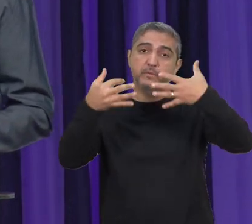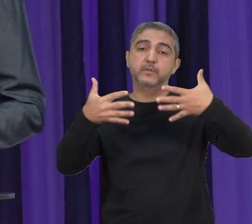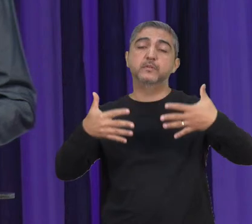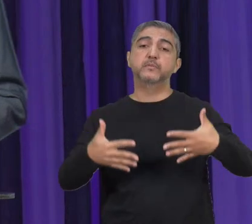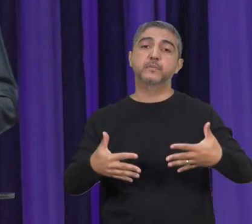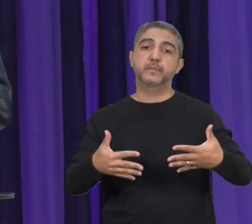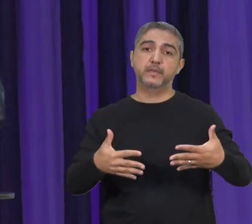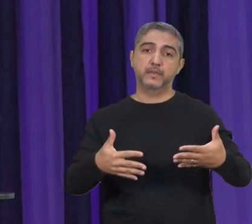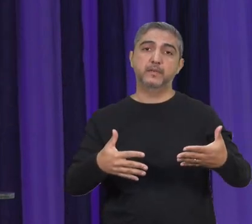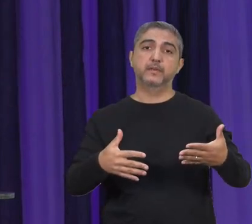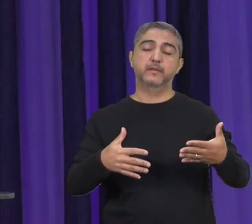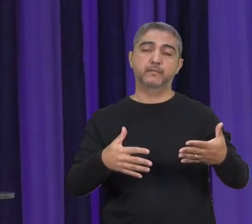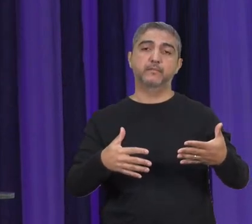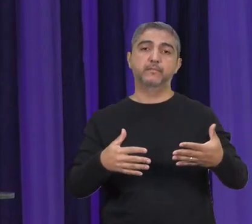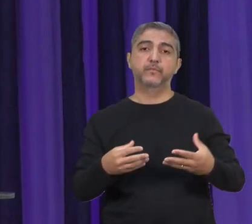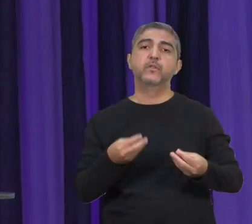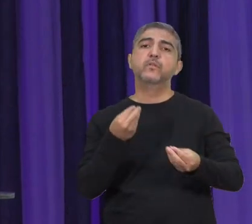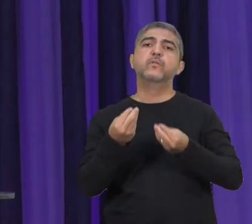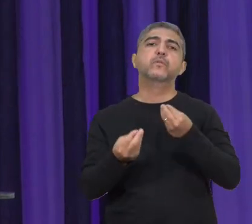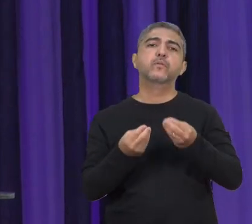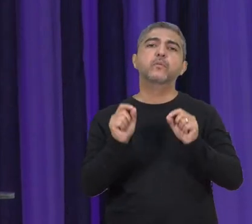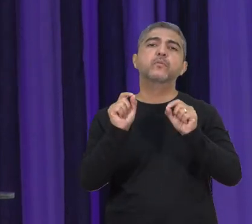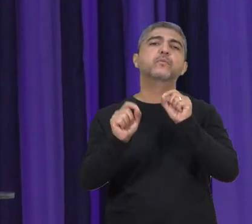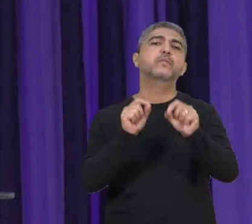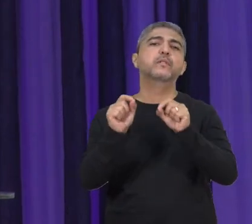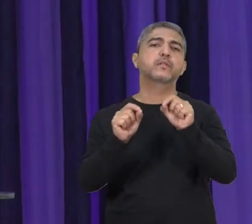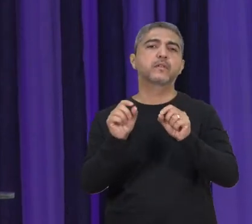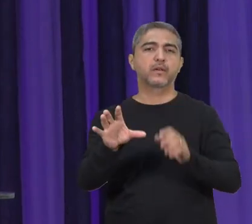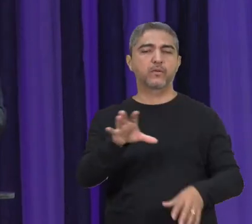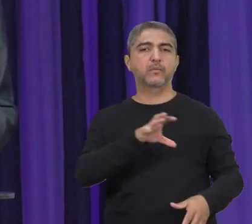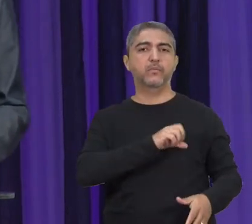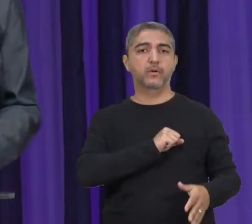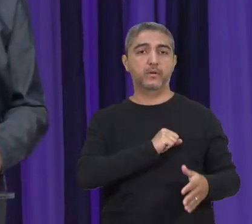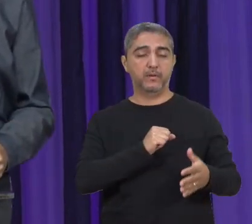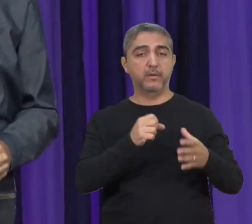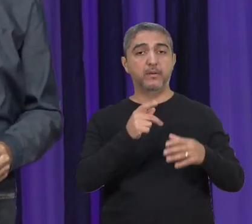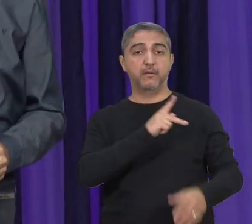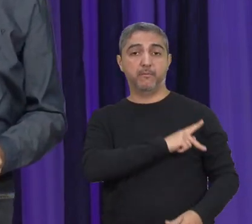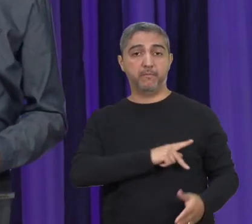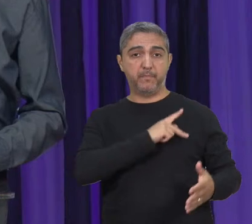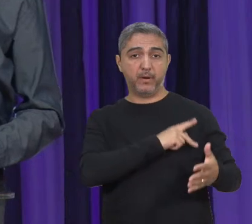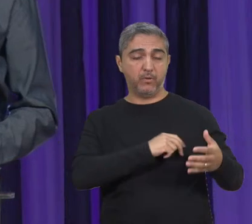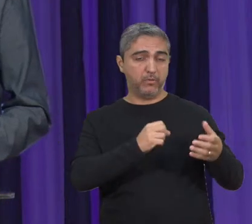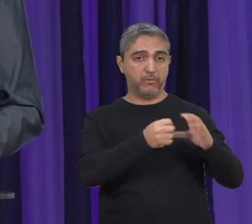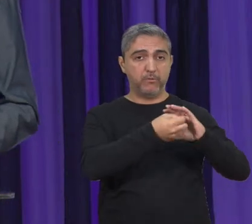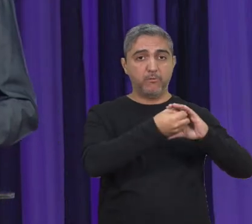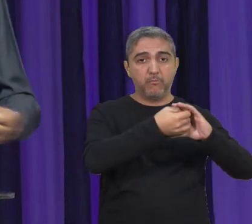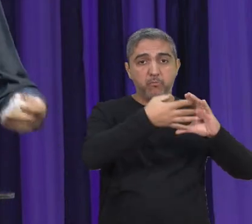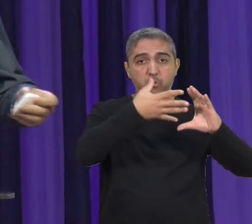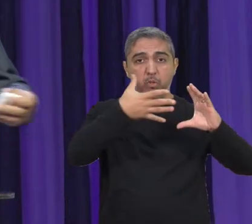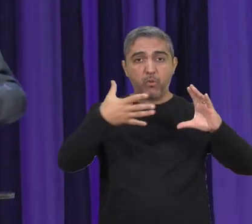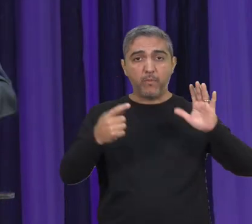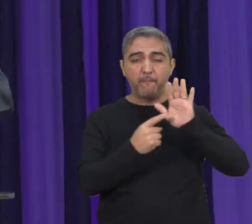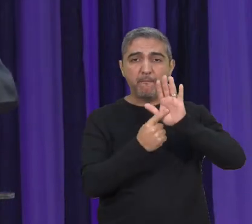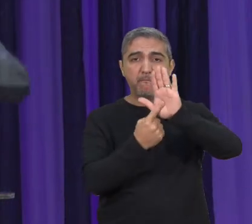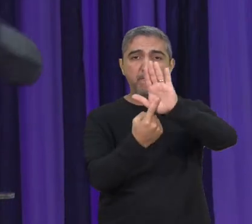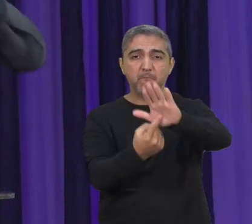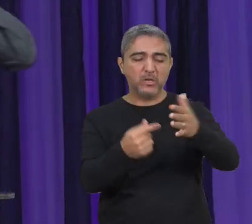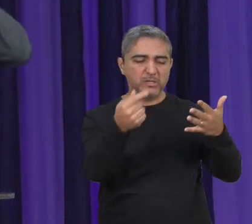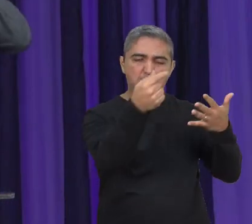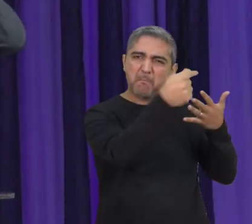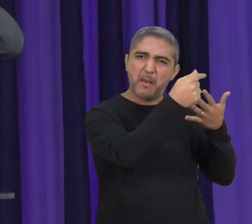cartas a respeito do amor. Ele faz essa lista, não é uma lista exaustiva, mas é uma lista